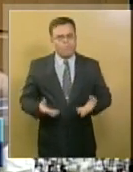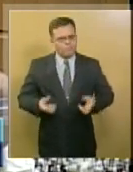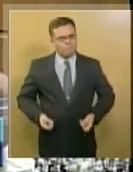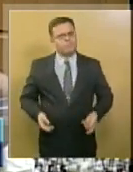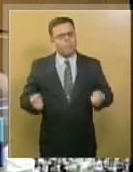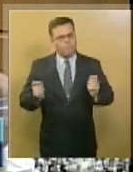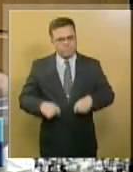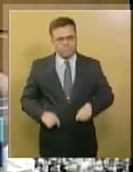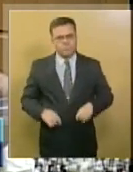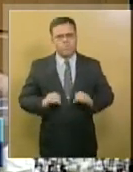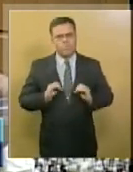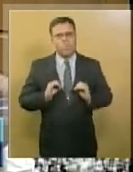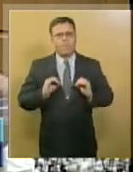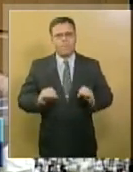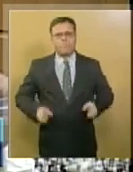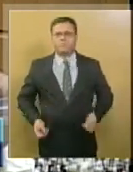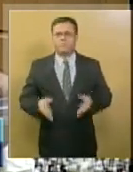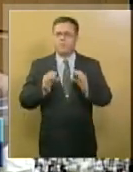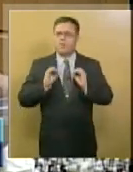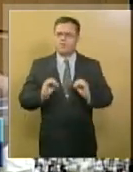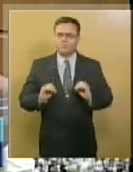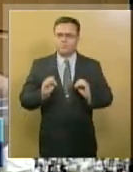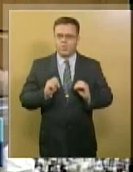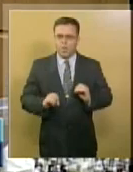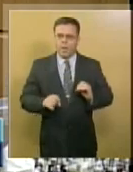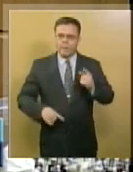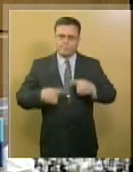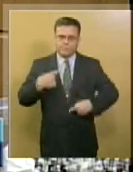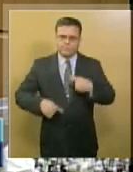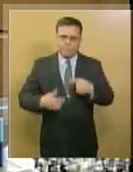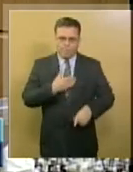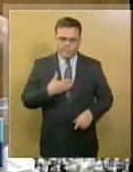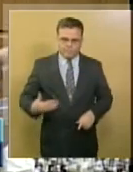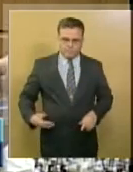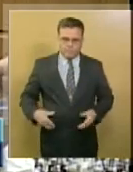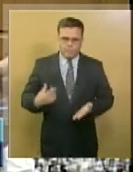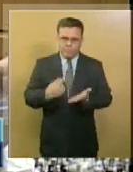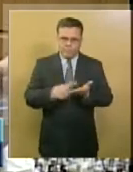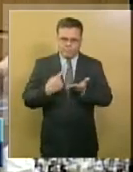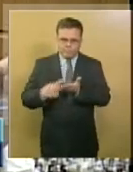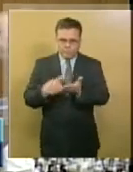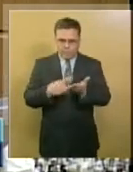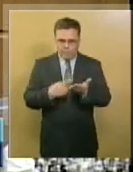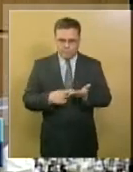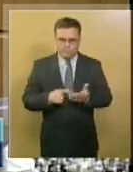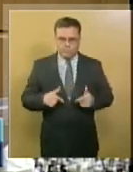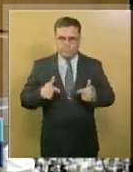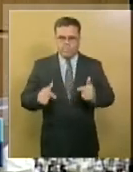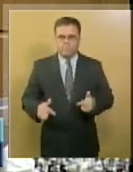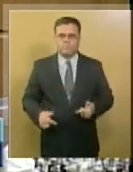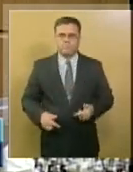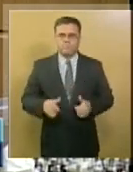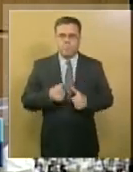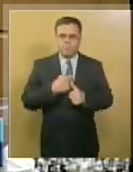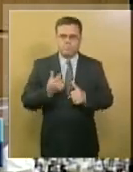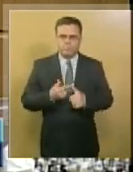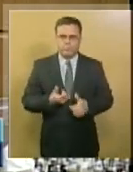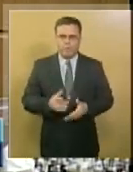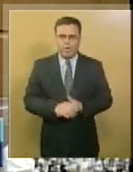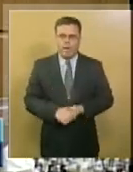possível, custo zero, se isso vier de políticas públicas ou de contrapartida de impacto ambiental. Por favor, primeiro. Prefeitura de